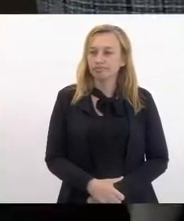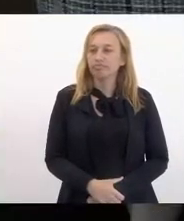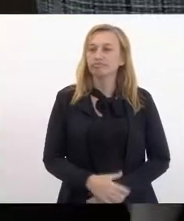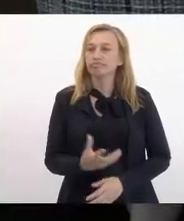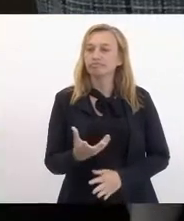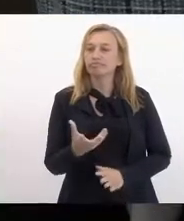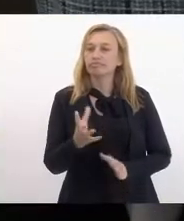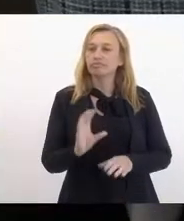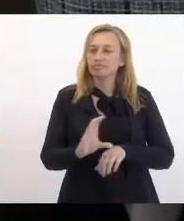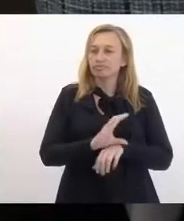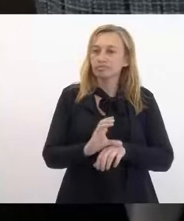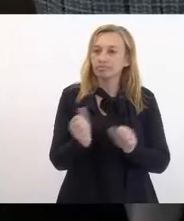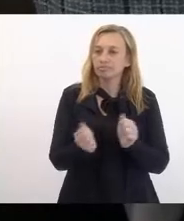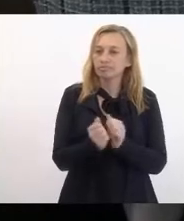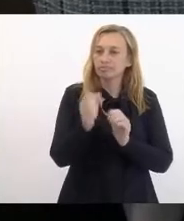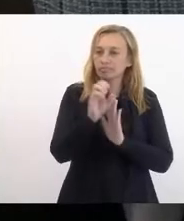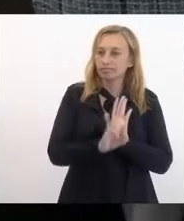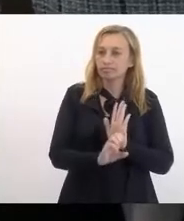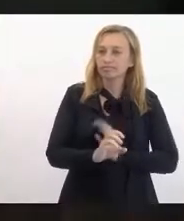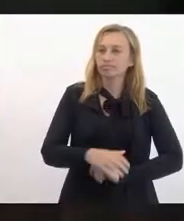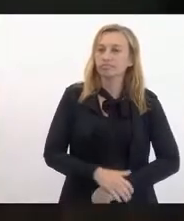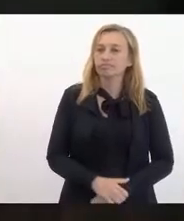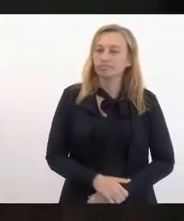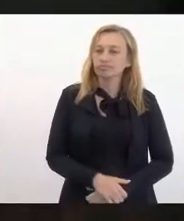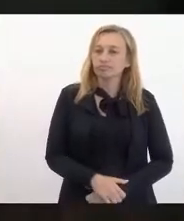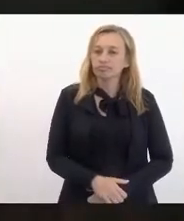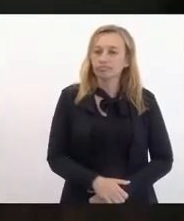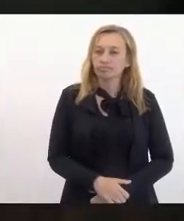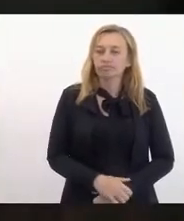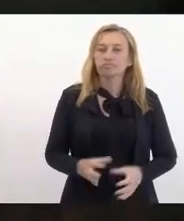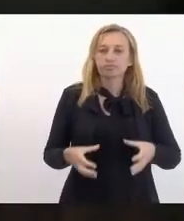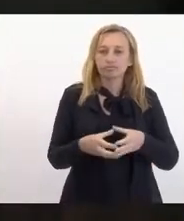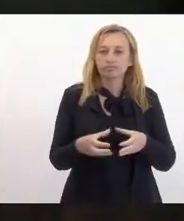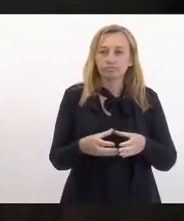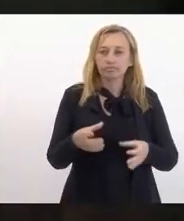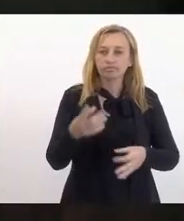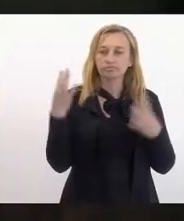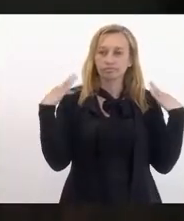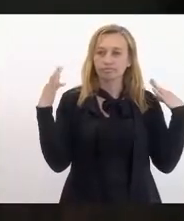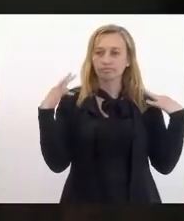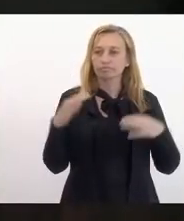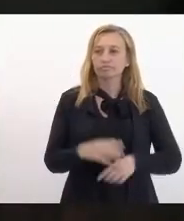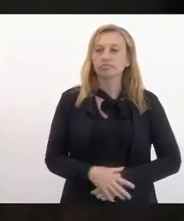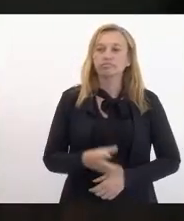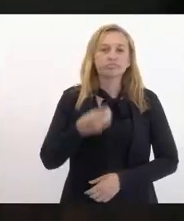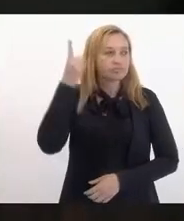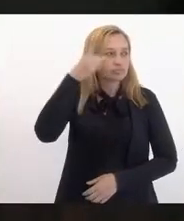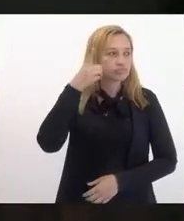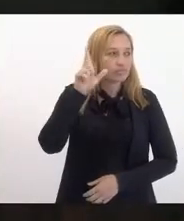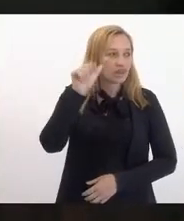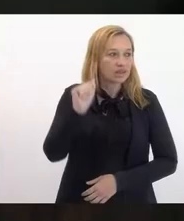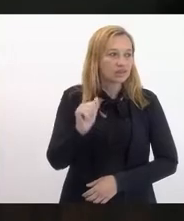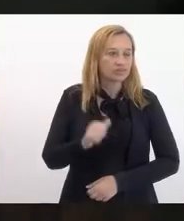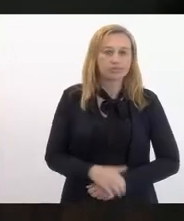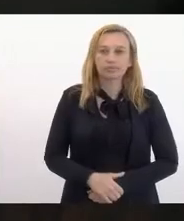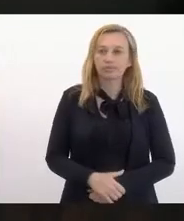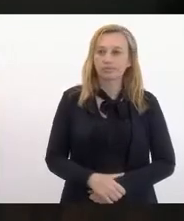Parecer pela constitucionalidade com emenda. Pela Comissão de Turismo, deputada Alana Passos.